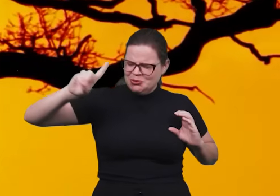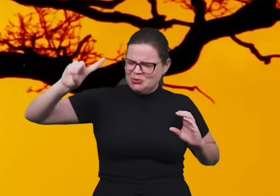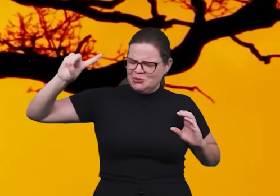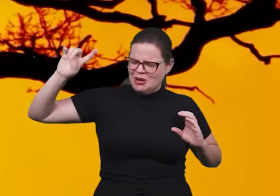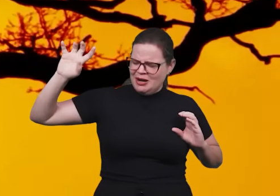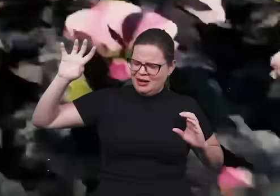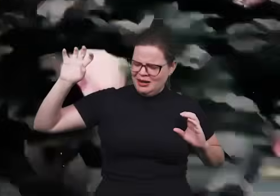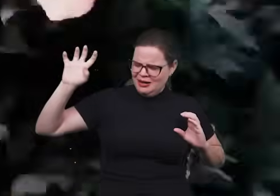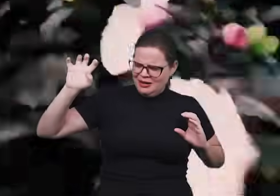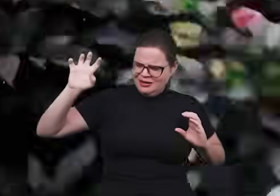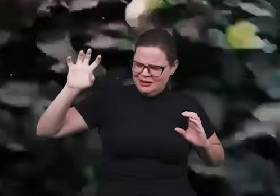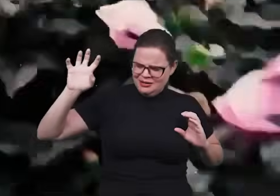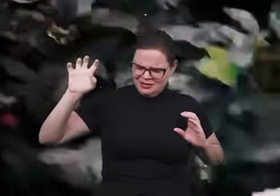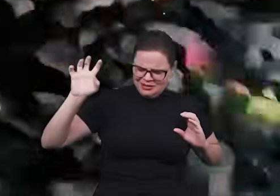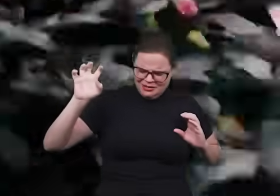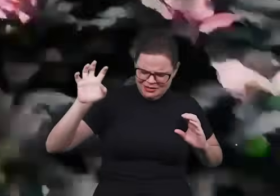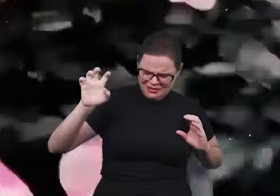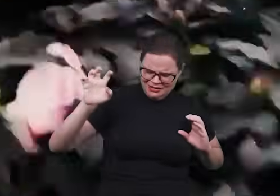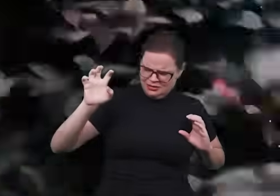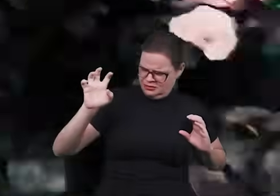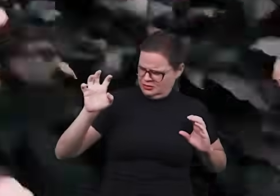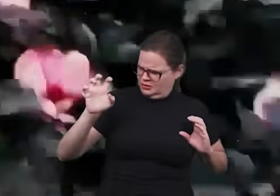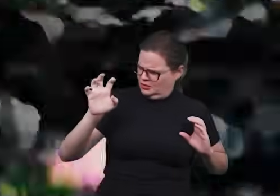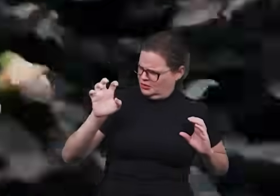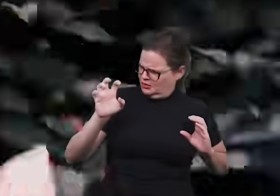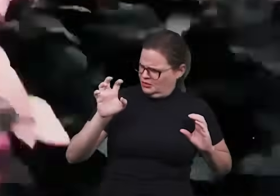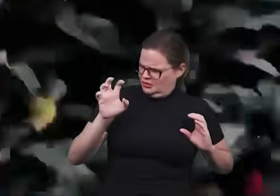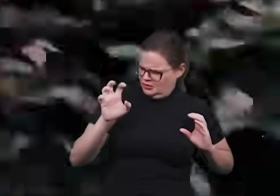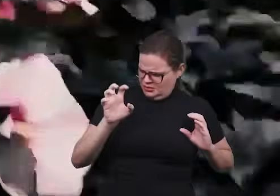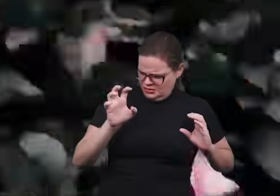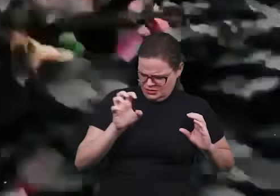que cura as feridas